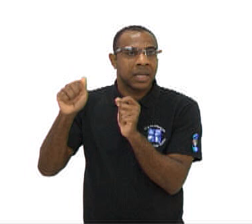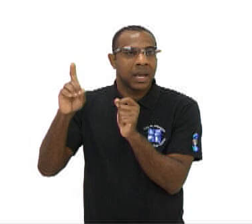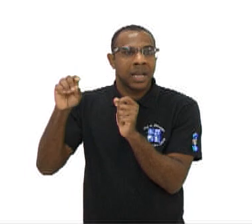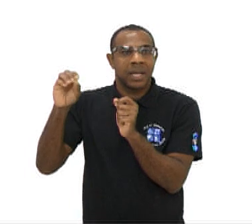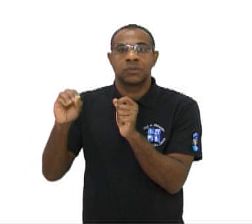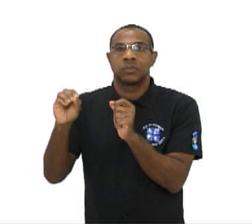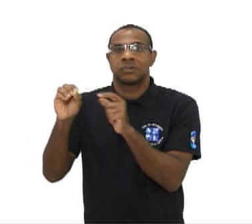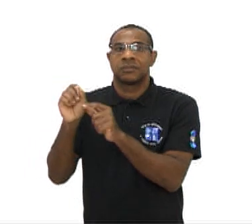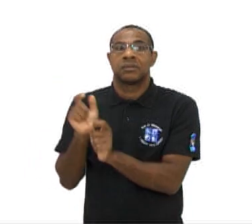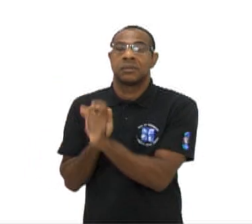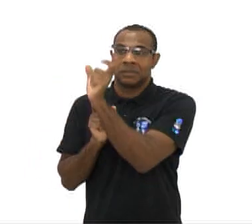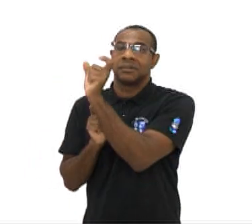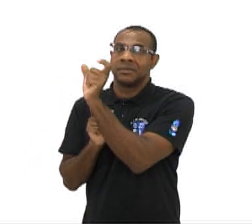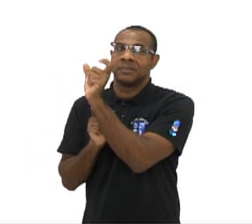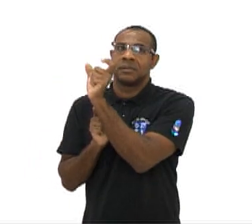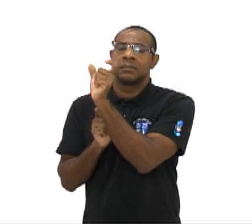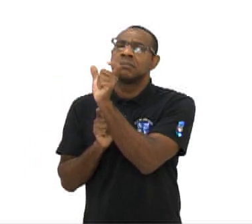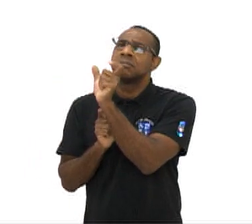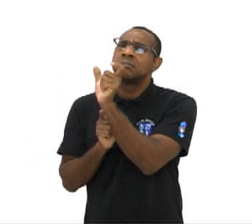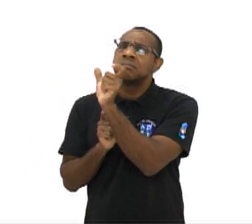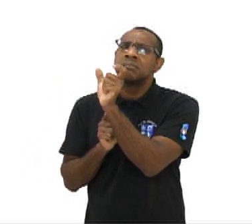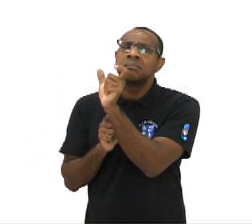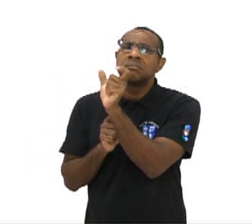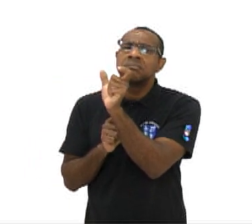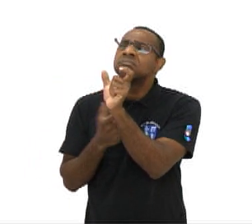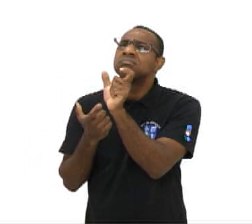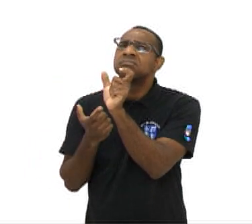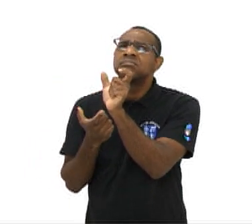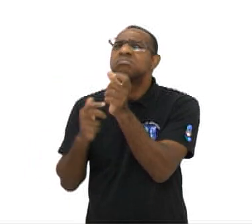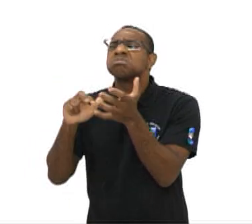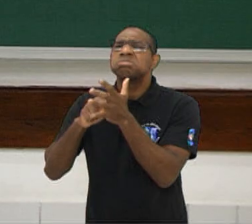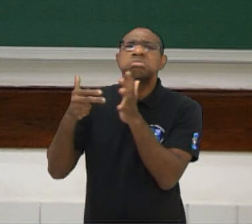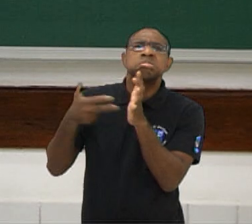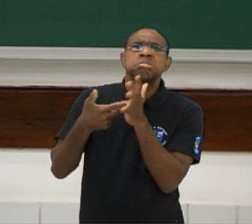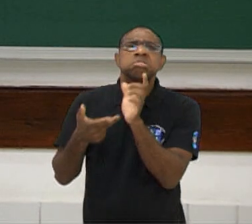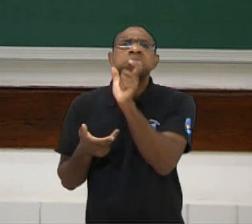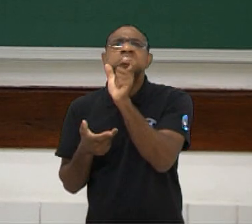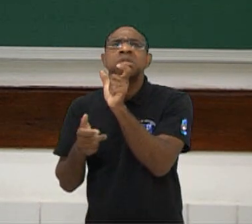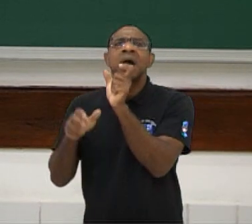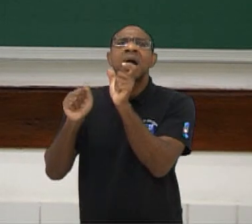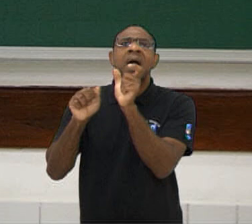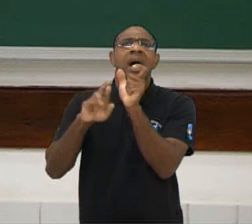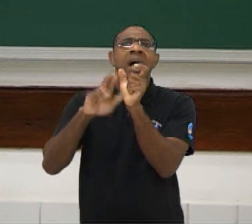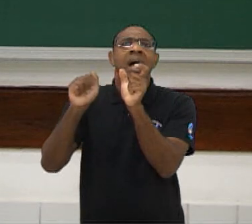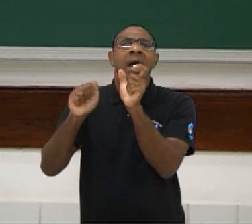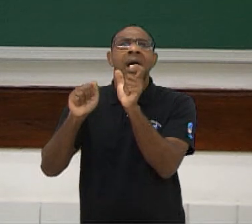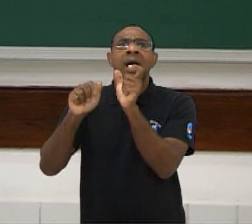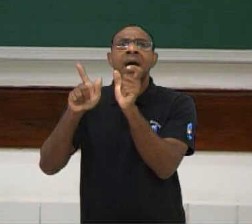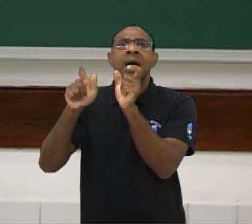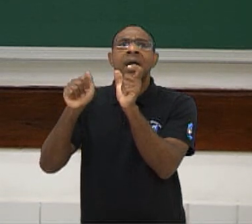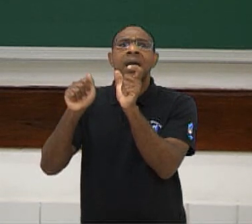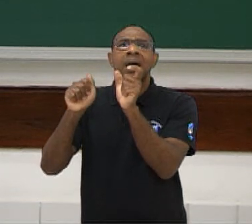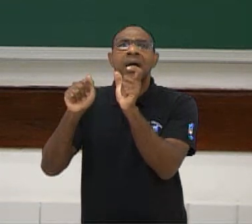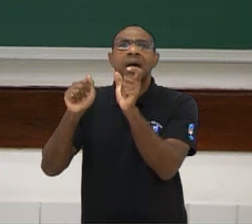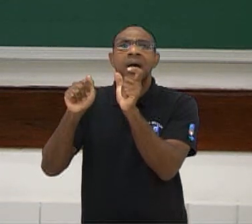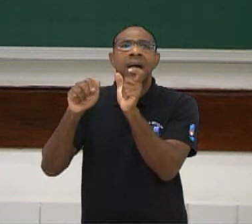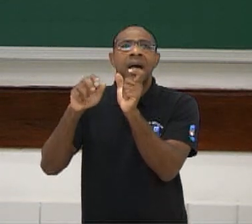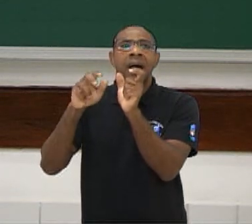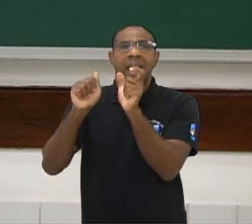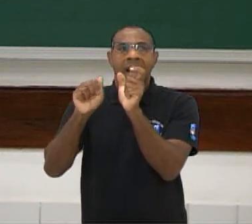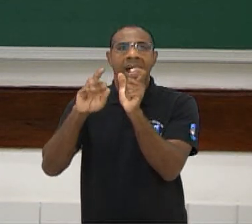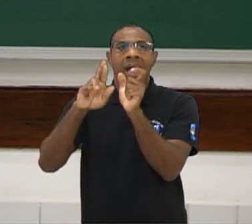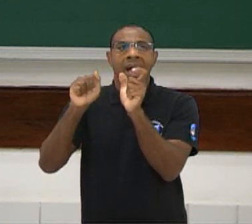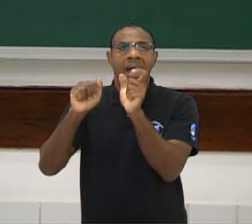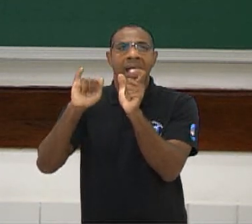cultura jornalística. Qual o sentido da palavra arraigados? O que significa